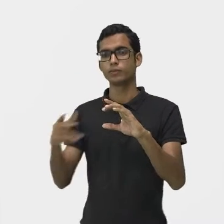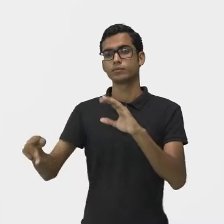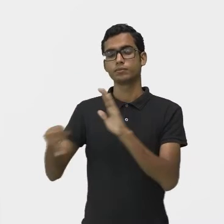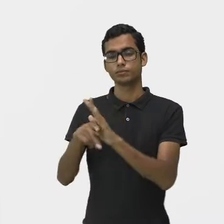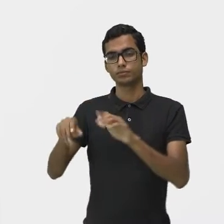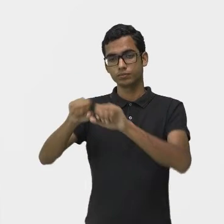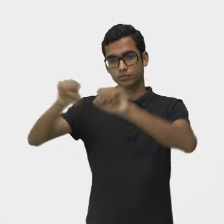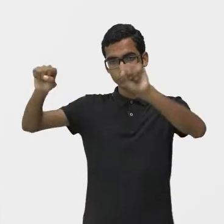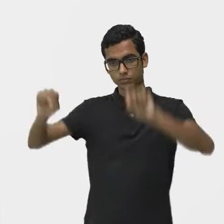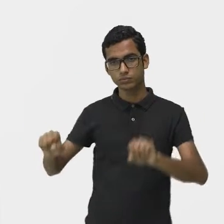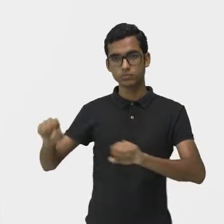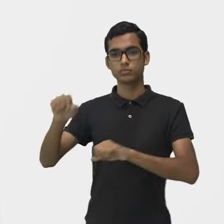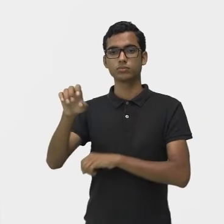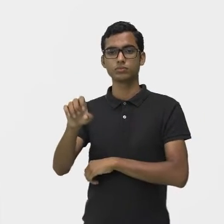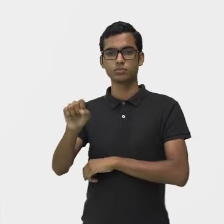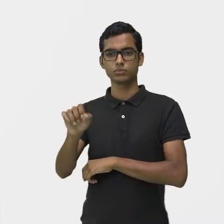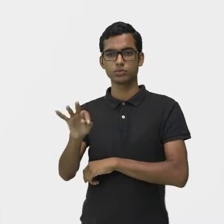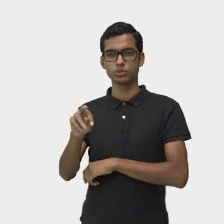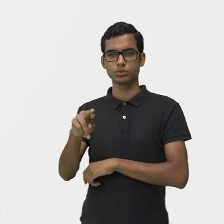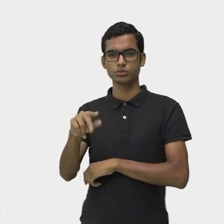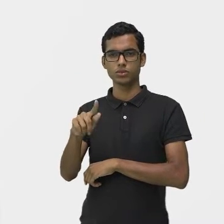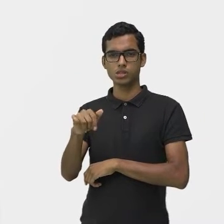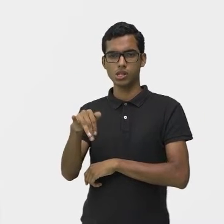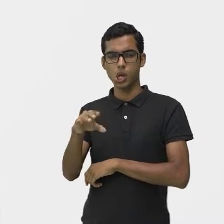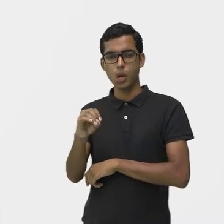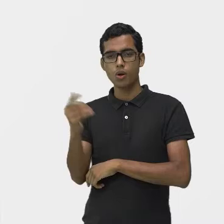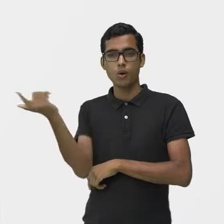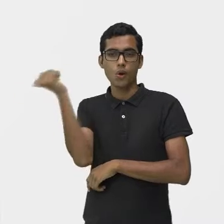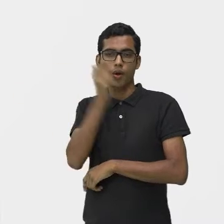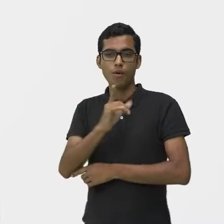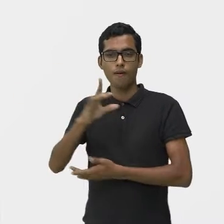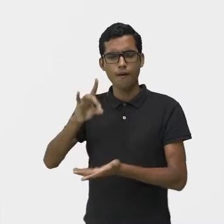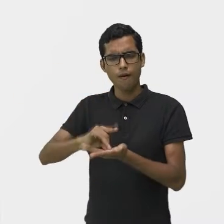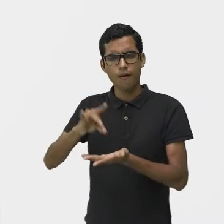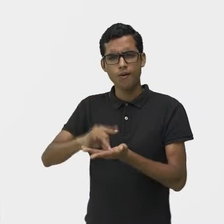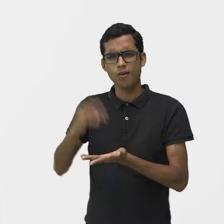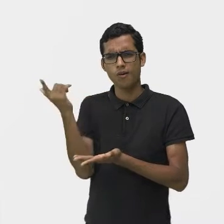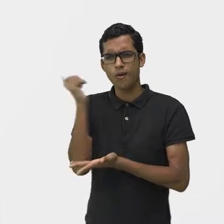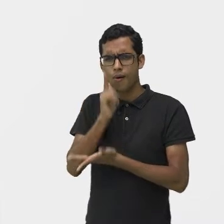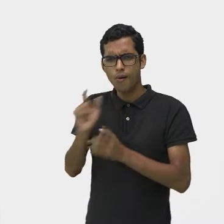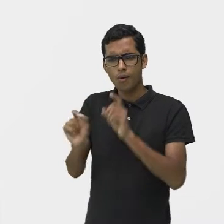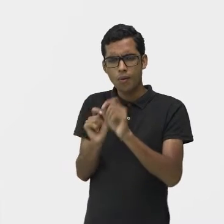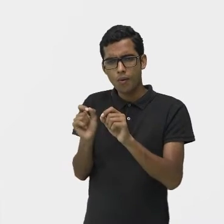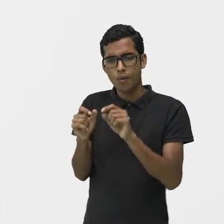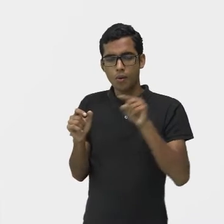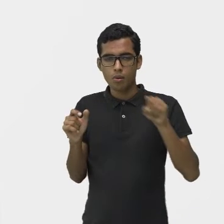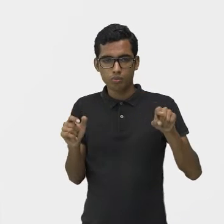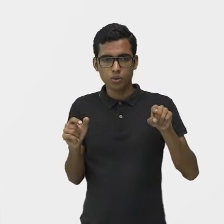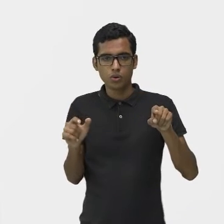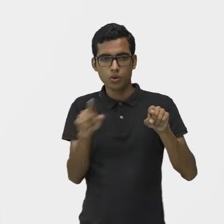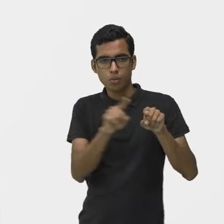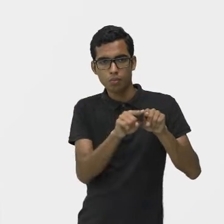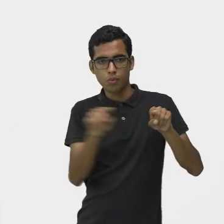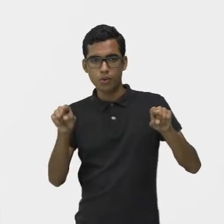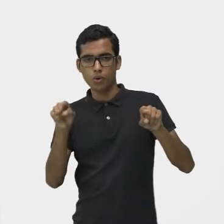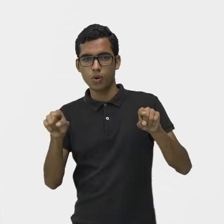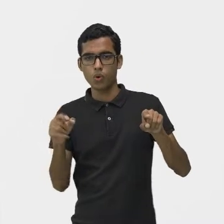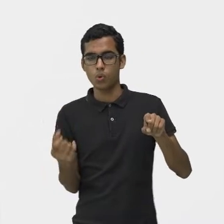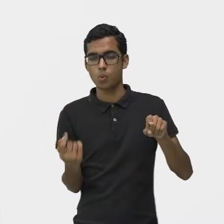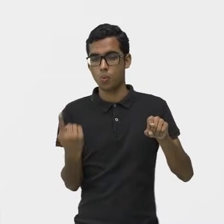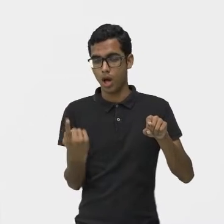sistemas estigmáticos, porque eles conseguem conjugar para um ponto objeto uma única